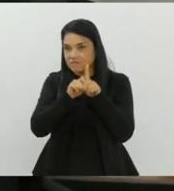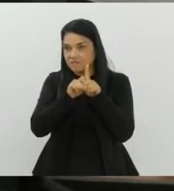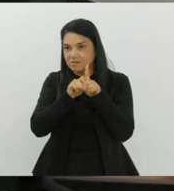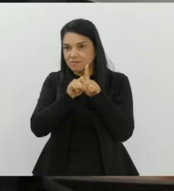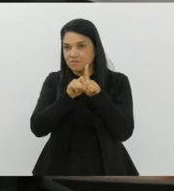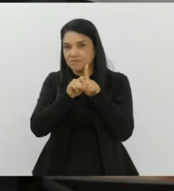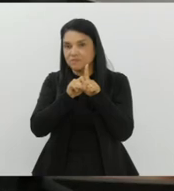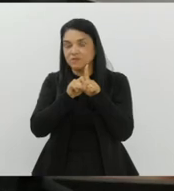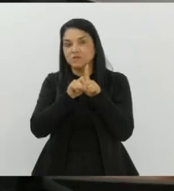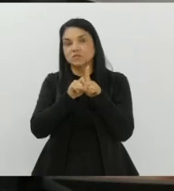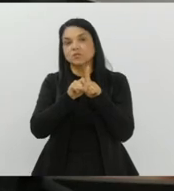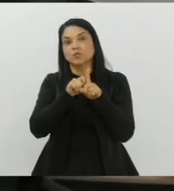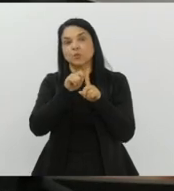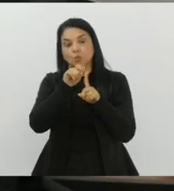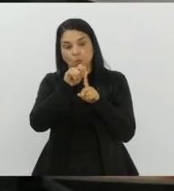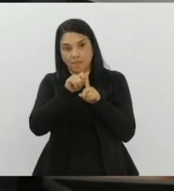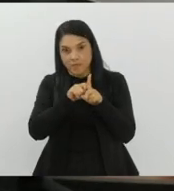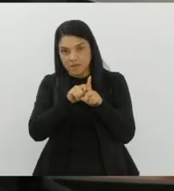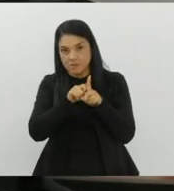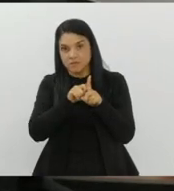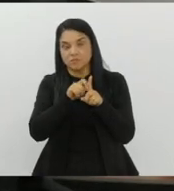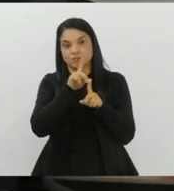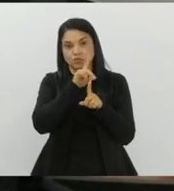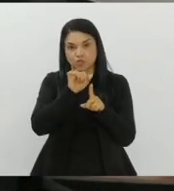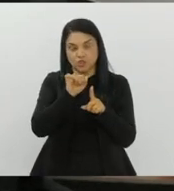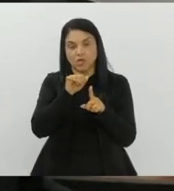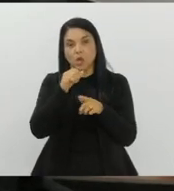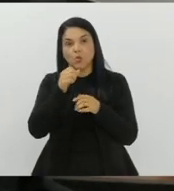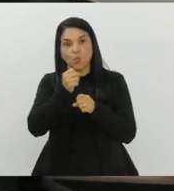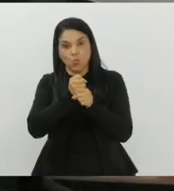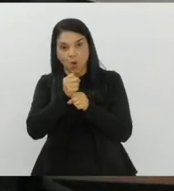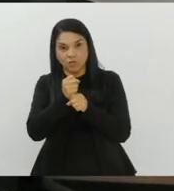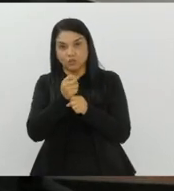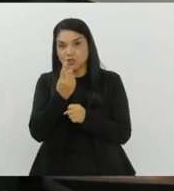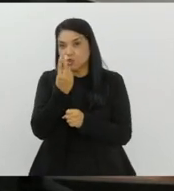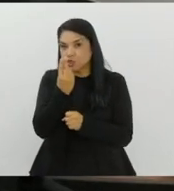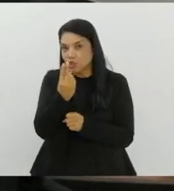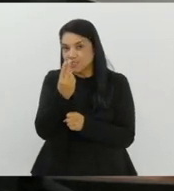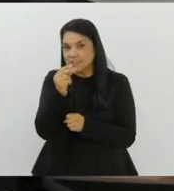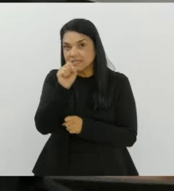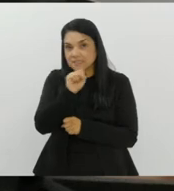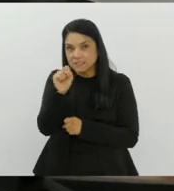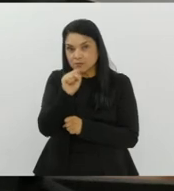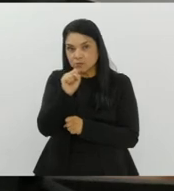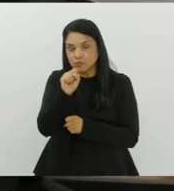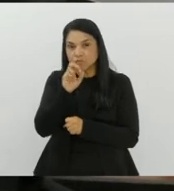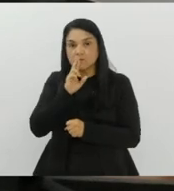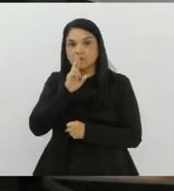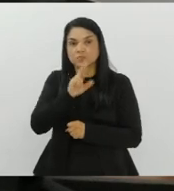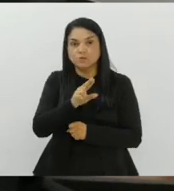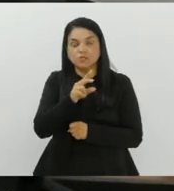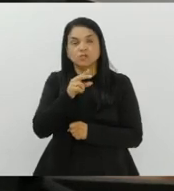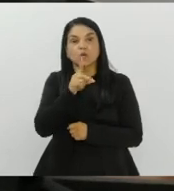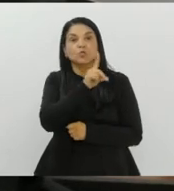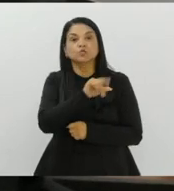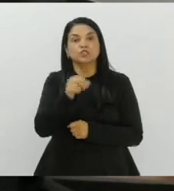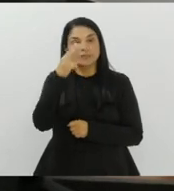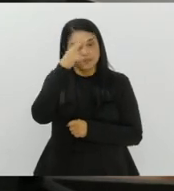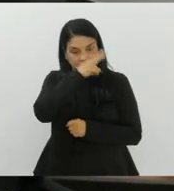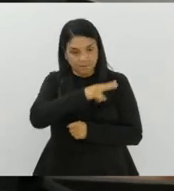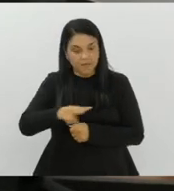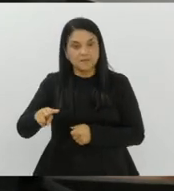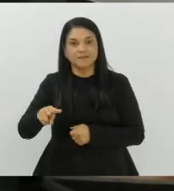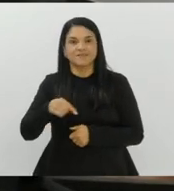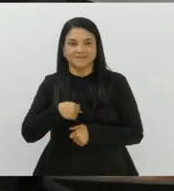o próprio mês e o ano, ele diria, em questão de 2 segundos, o dia da semana em que qualquer